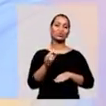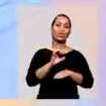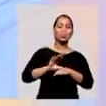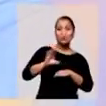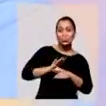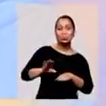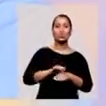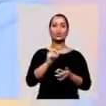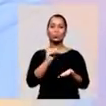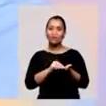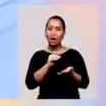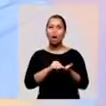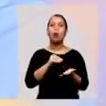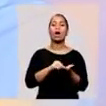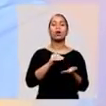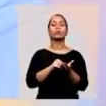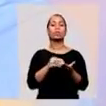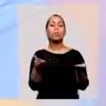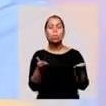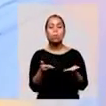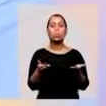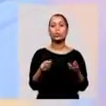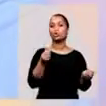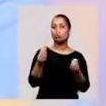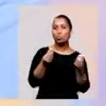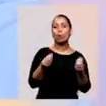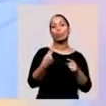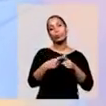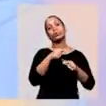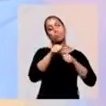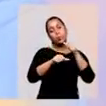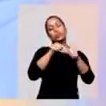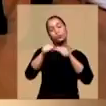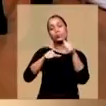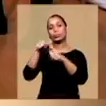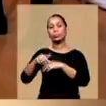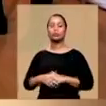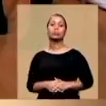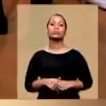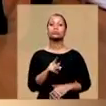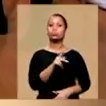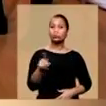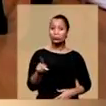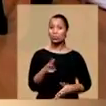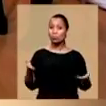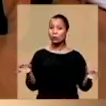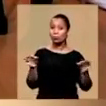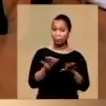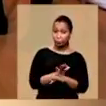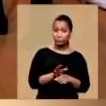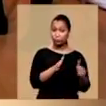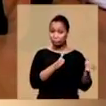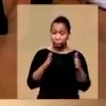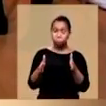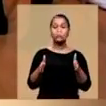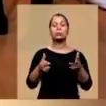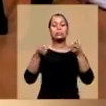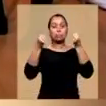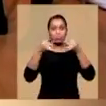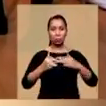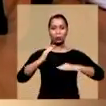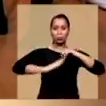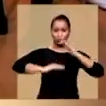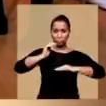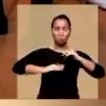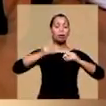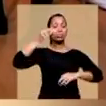não acompanho, eu não sei como que está isso hoje. Isso muda todo dia. Professor Lucimar, para a gente fechar esse bloco, falando ainda